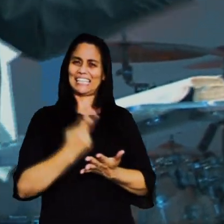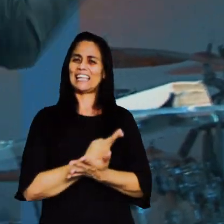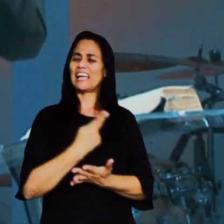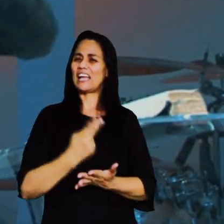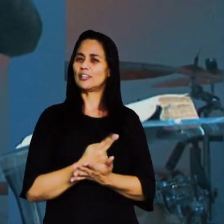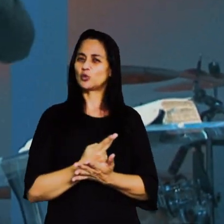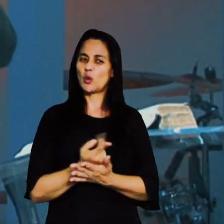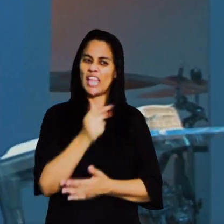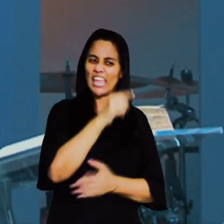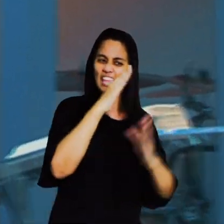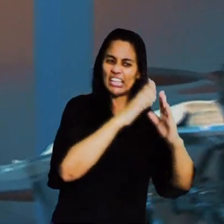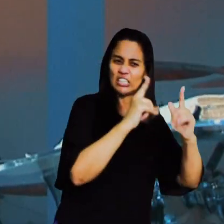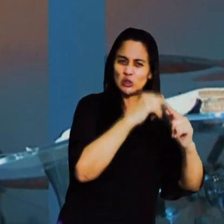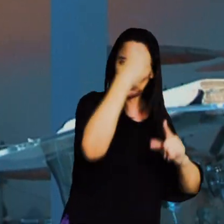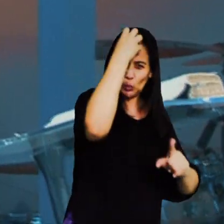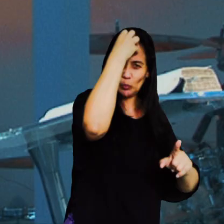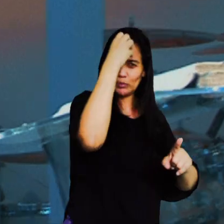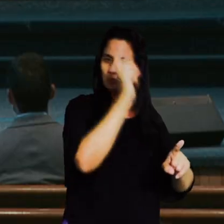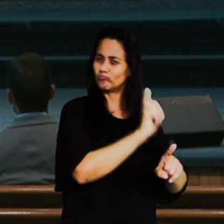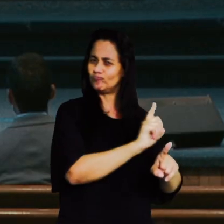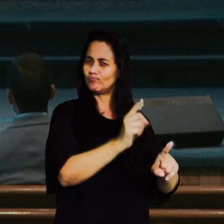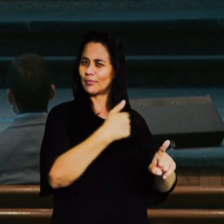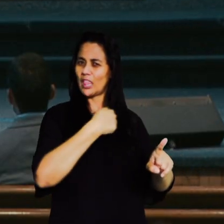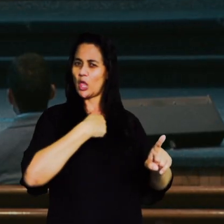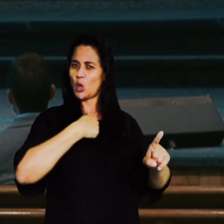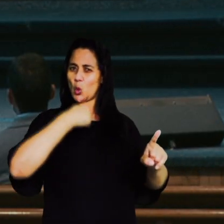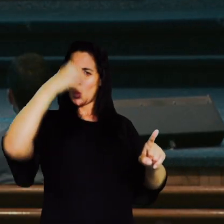igreja, é comigo.